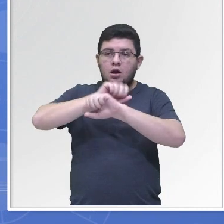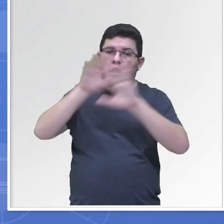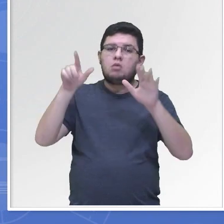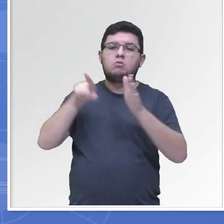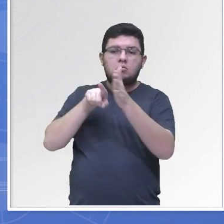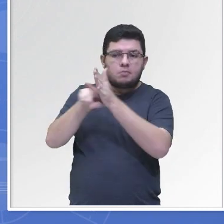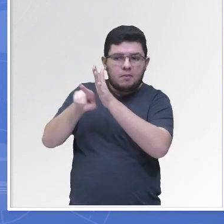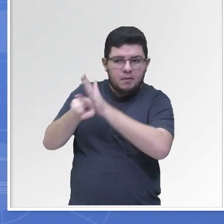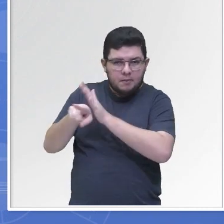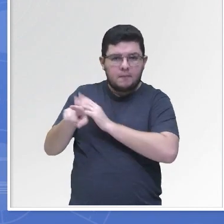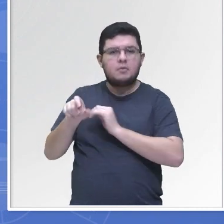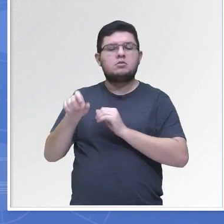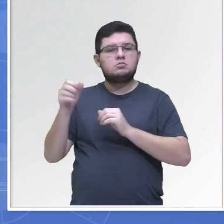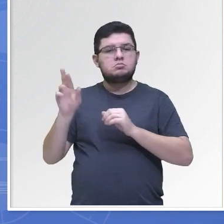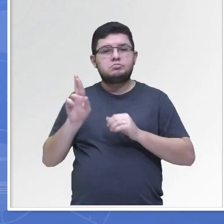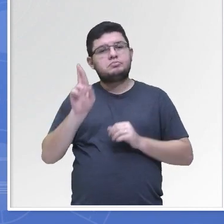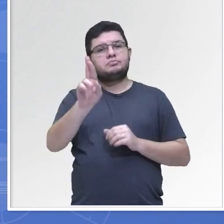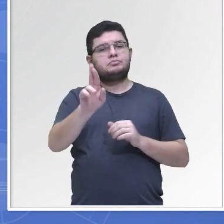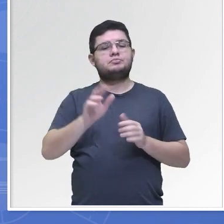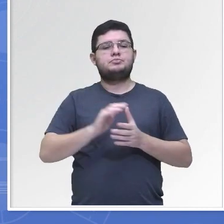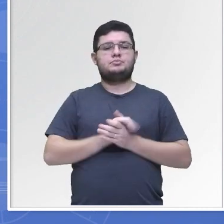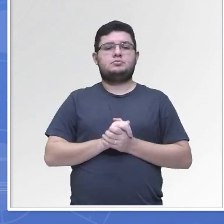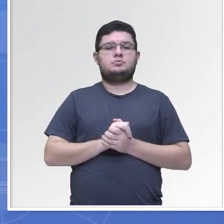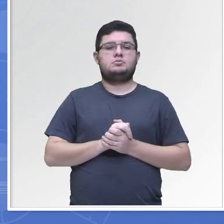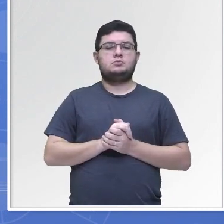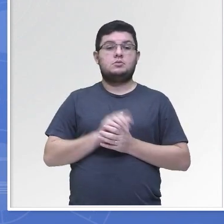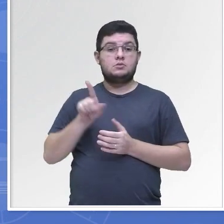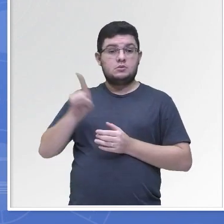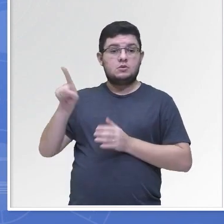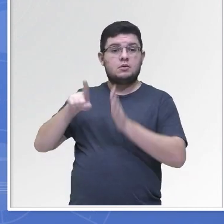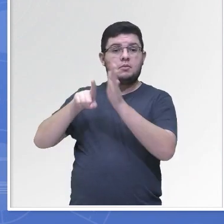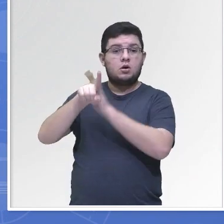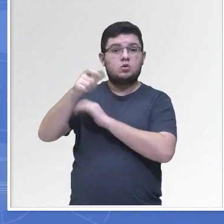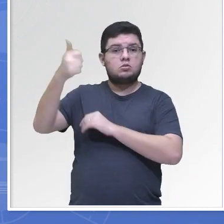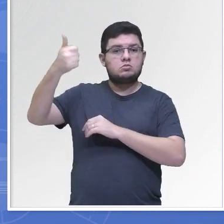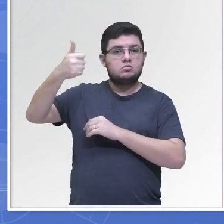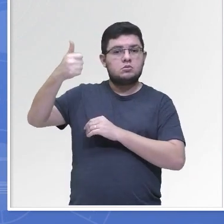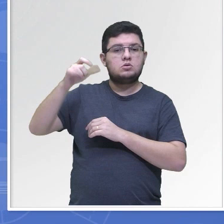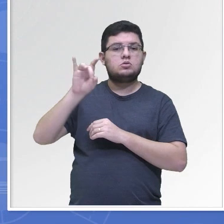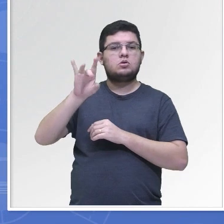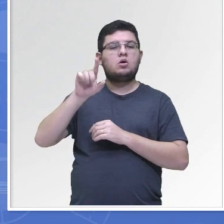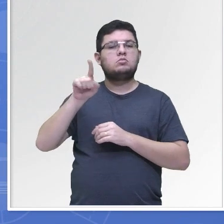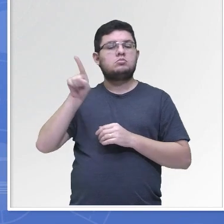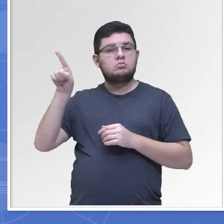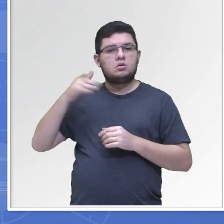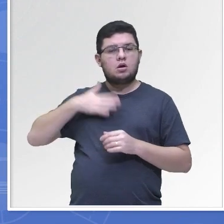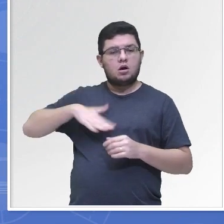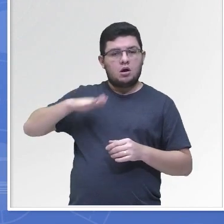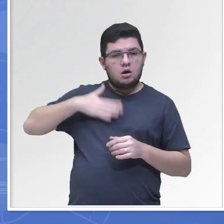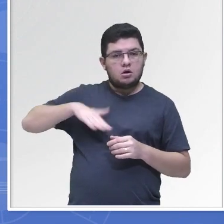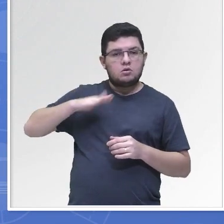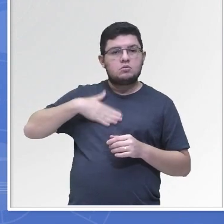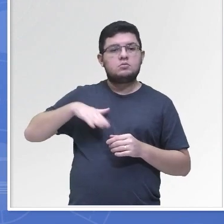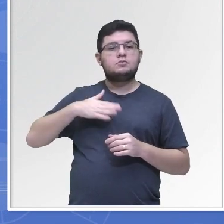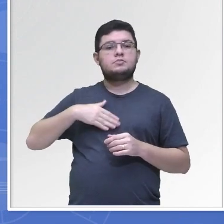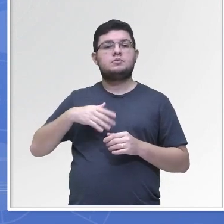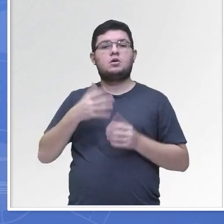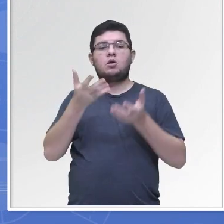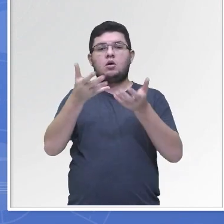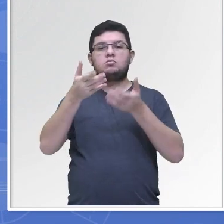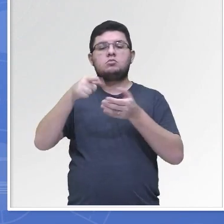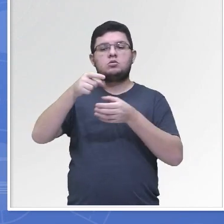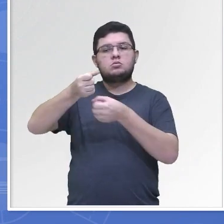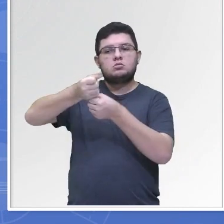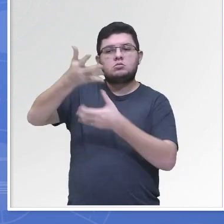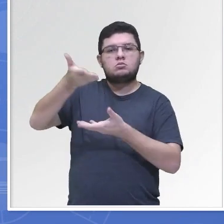diretamente do coronelismo e eu acho que é apenas essa questão, né? Então tá super tranquilo, aguardo a super participação de vocês durante